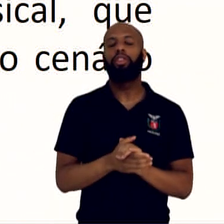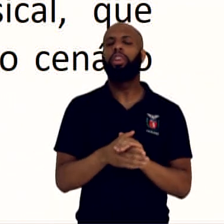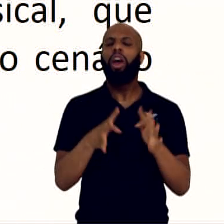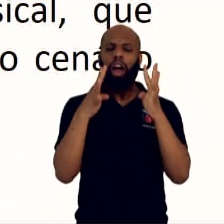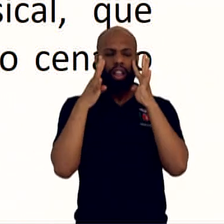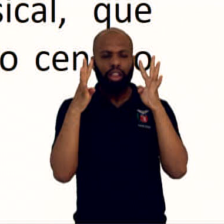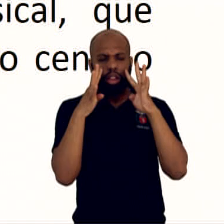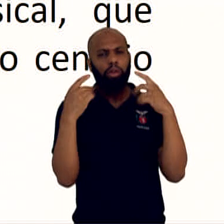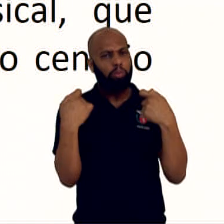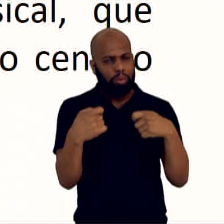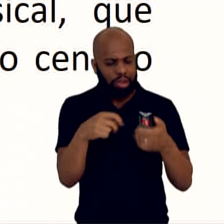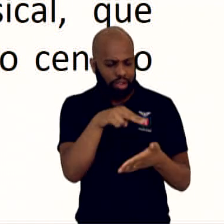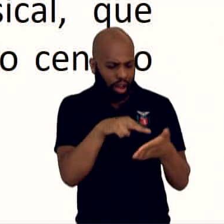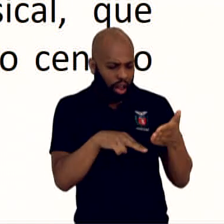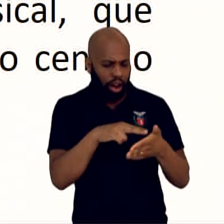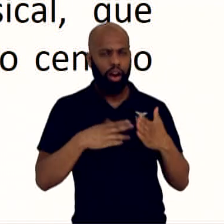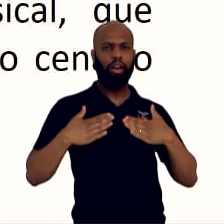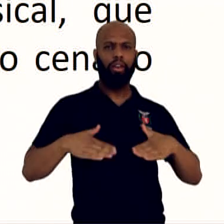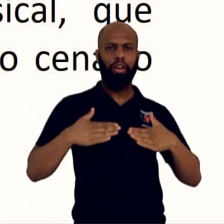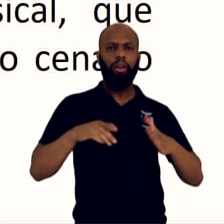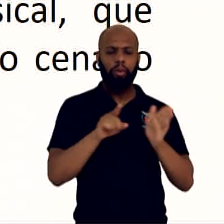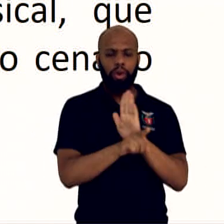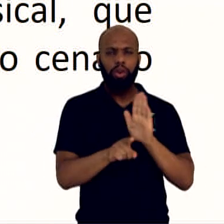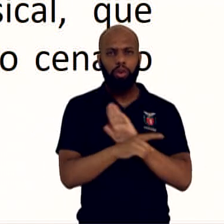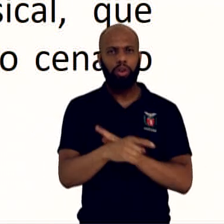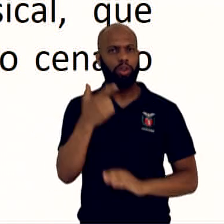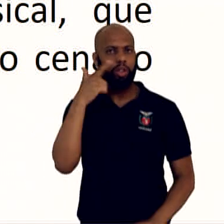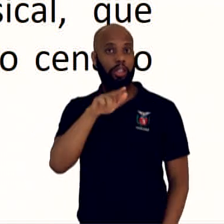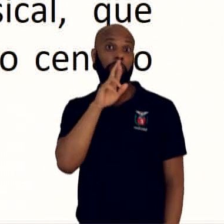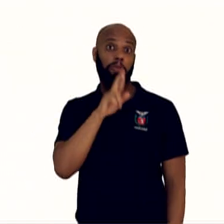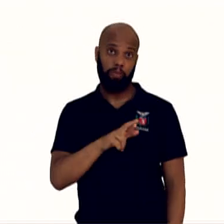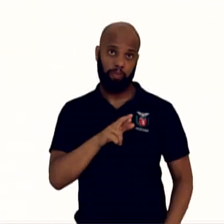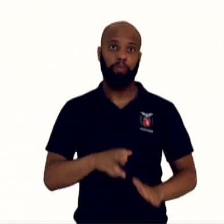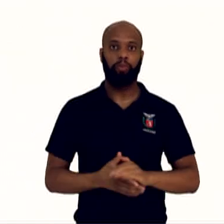prestem atenção, leiam com calma as questões para responder, tudo